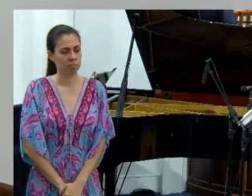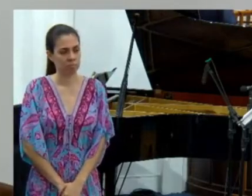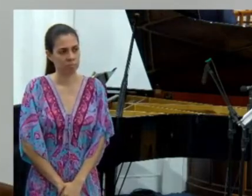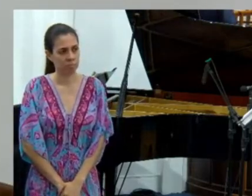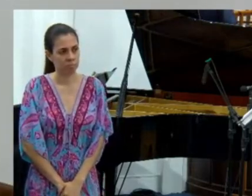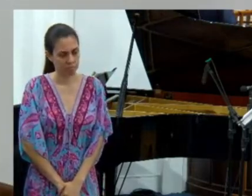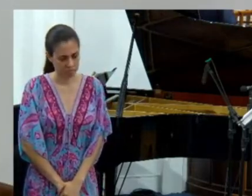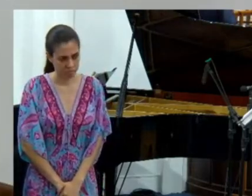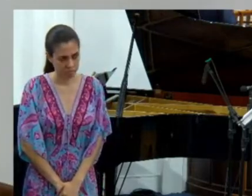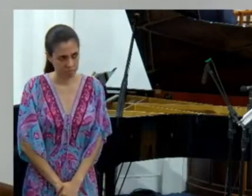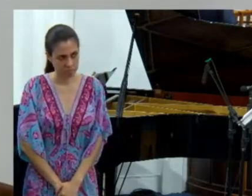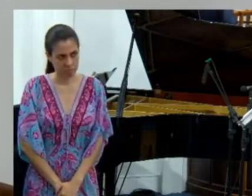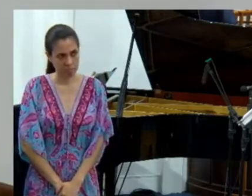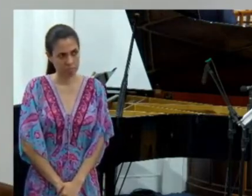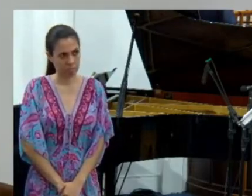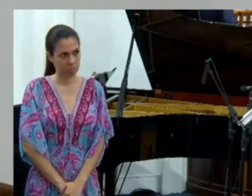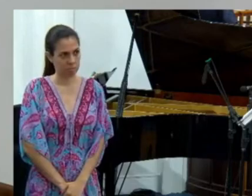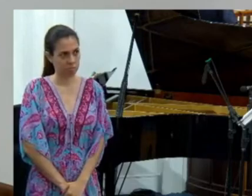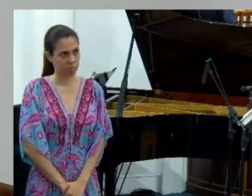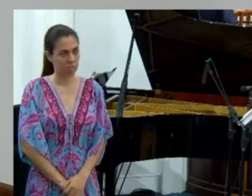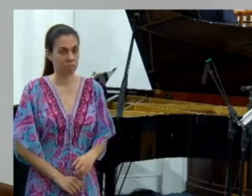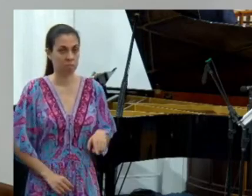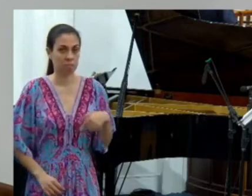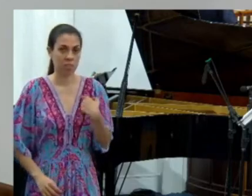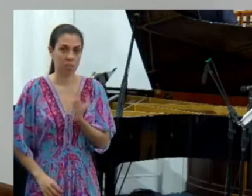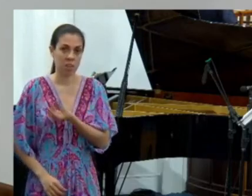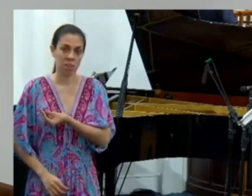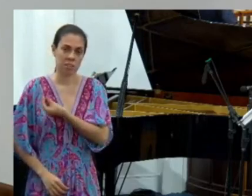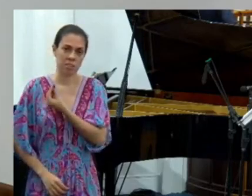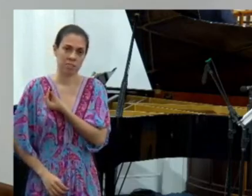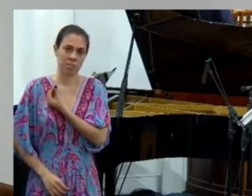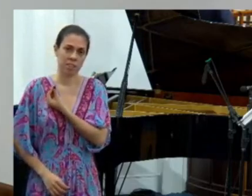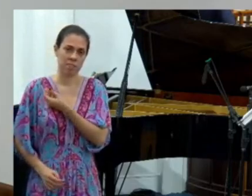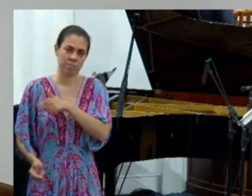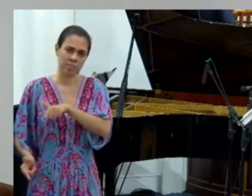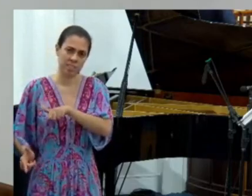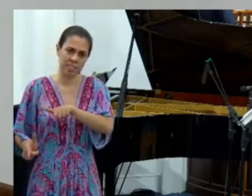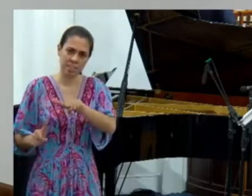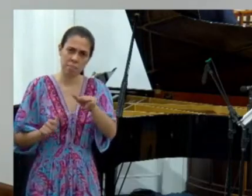salvos. Mas nossa vida no restante da semana